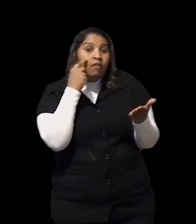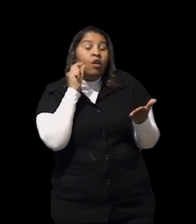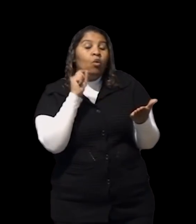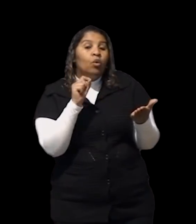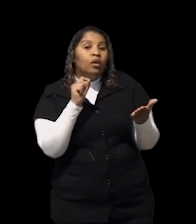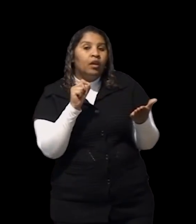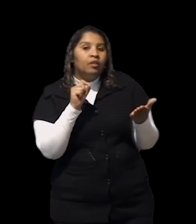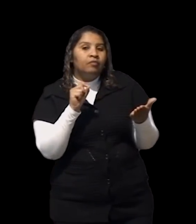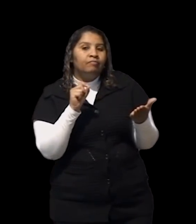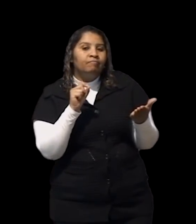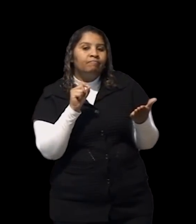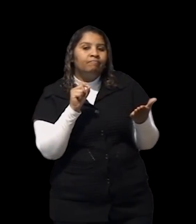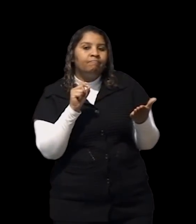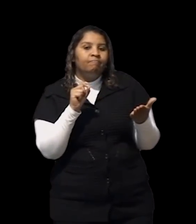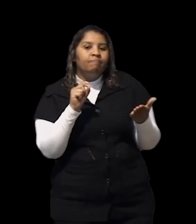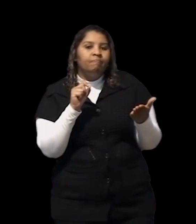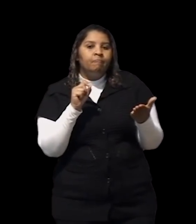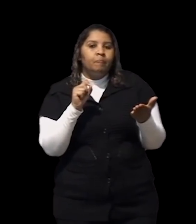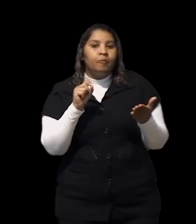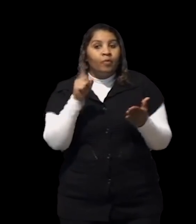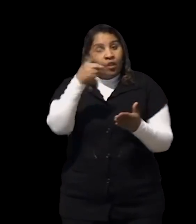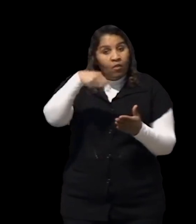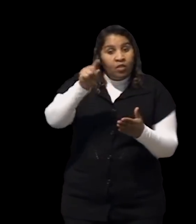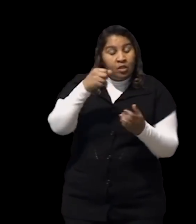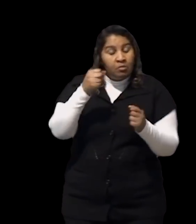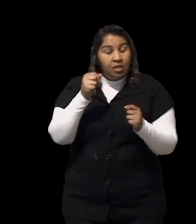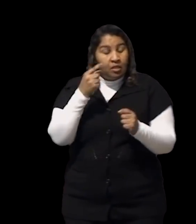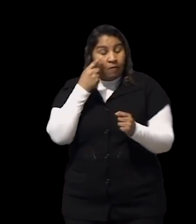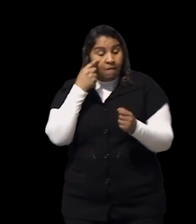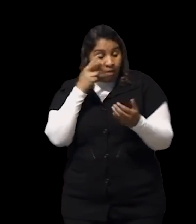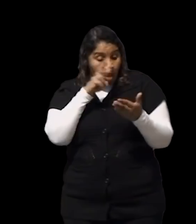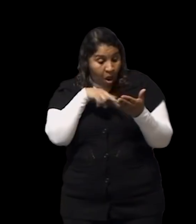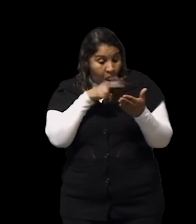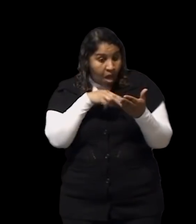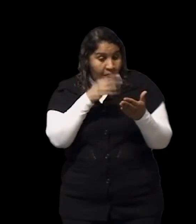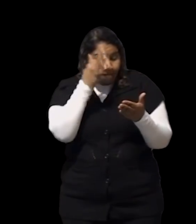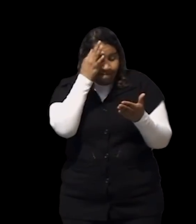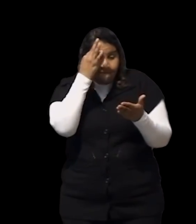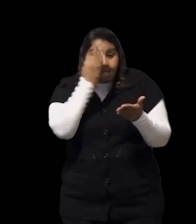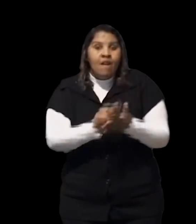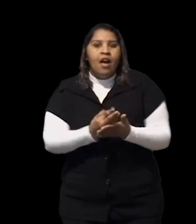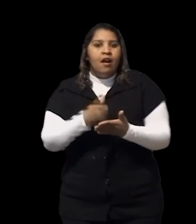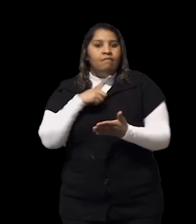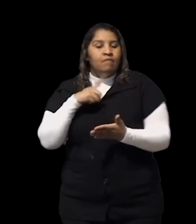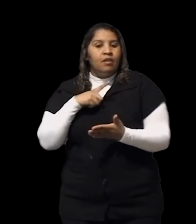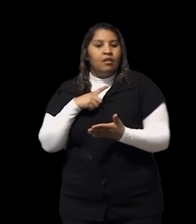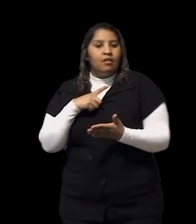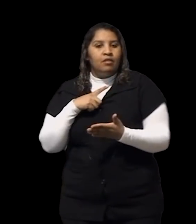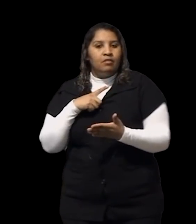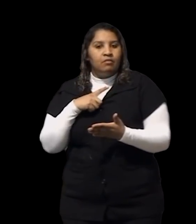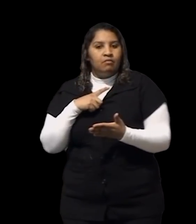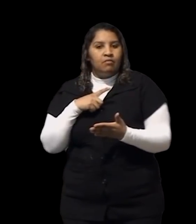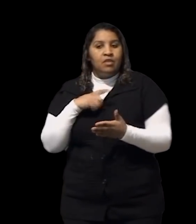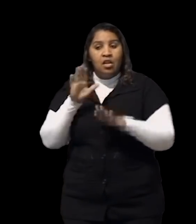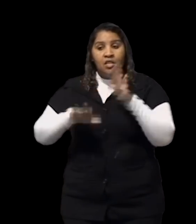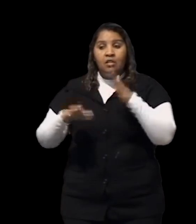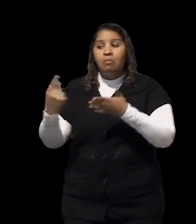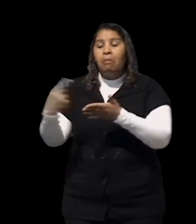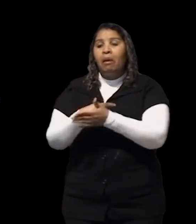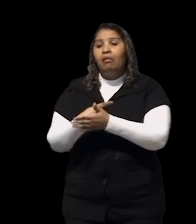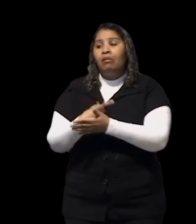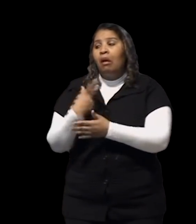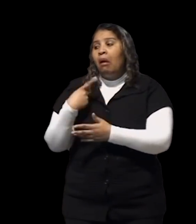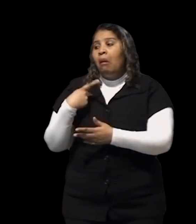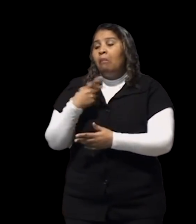filhos e Oi tá recebendo essa palavra aí com fé aí de repente você fala pastor Mas quem sou eu você é filho de Deus é amar de